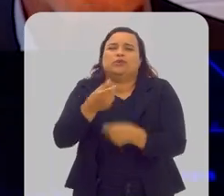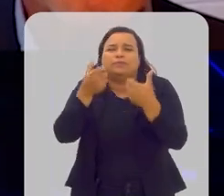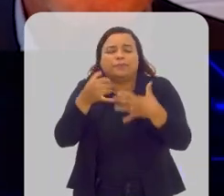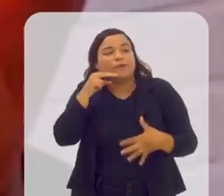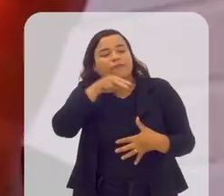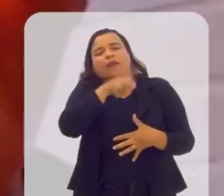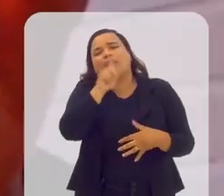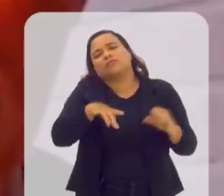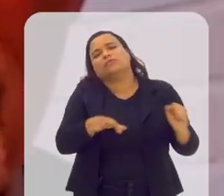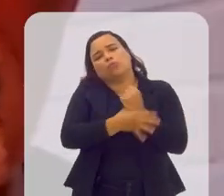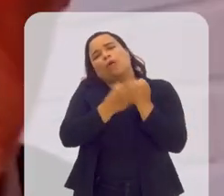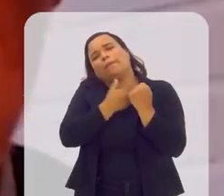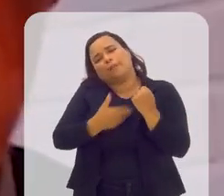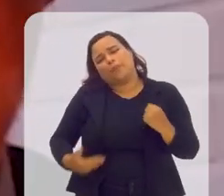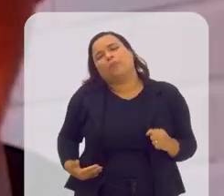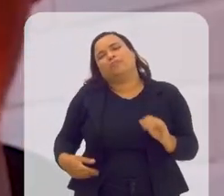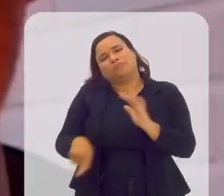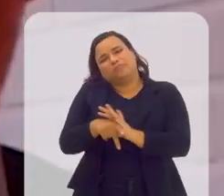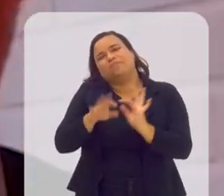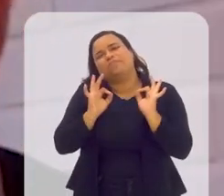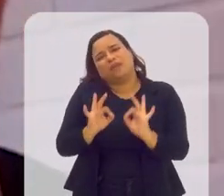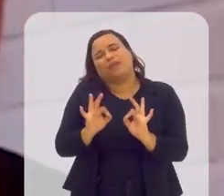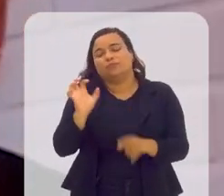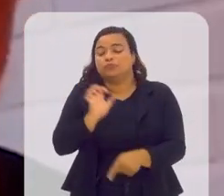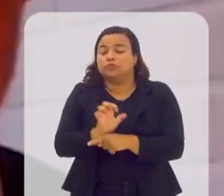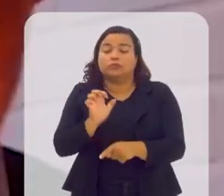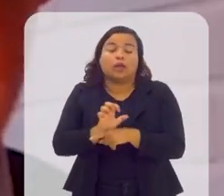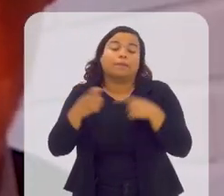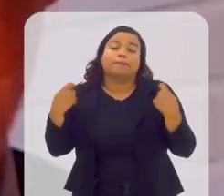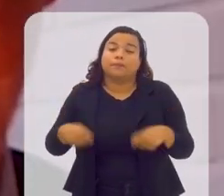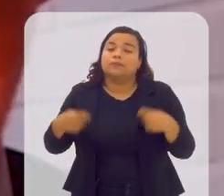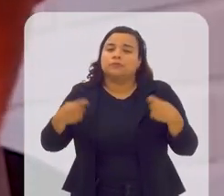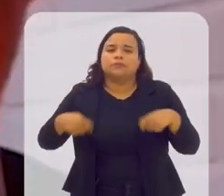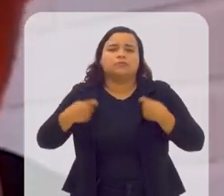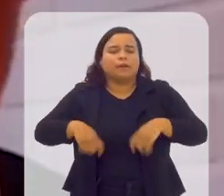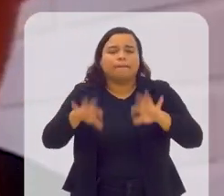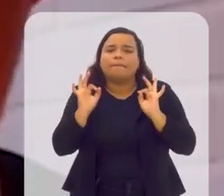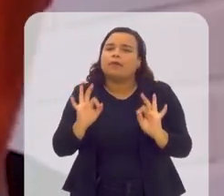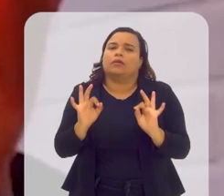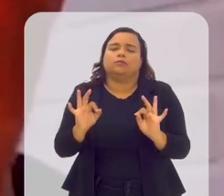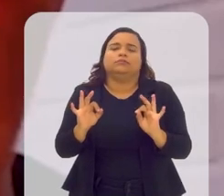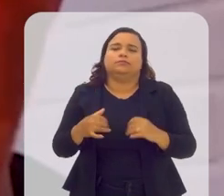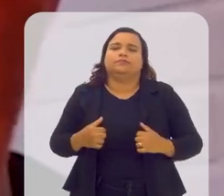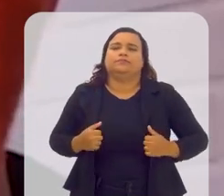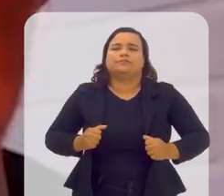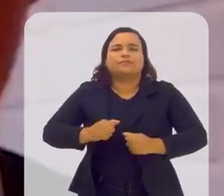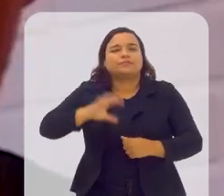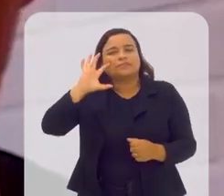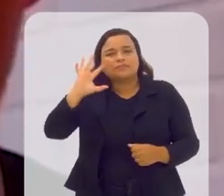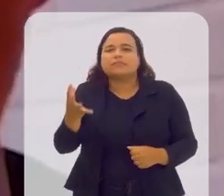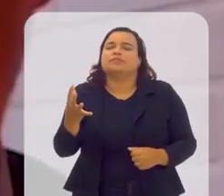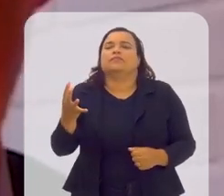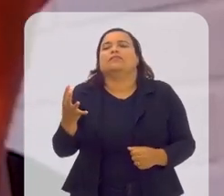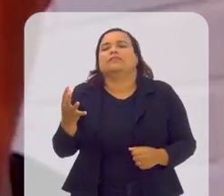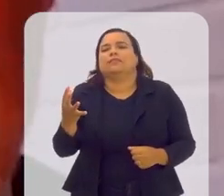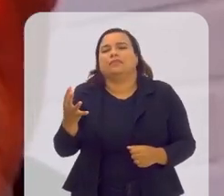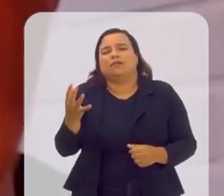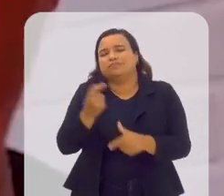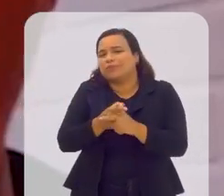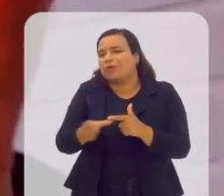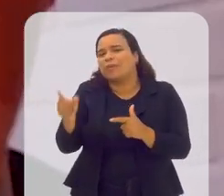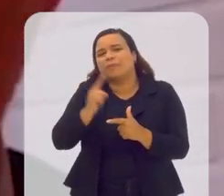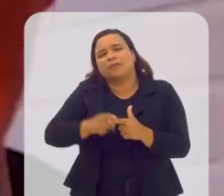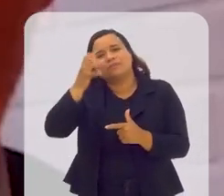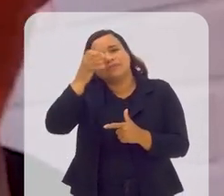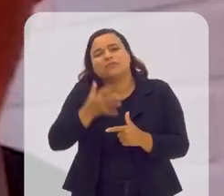vindo para a segurança pública, né? O Estado precisa efetivamente resolver